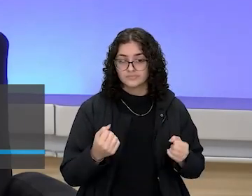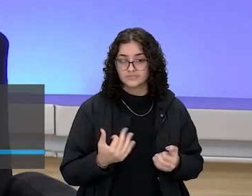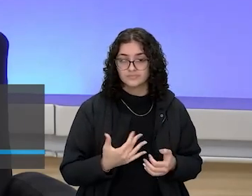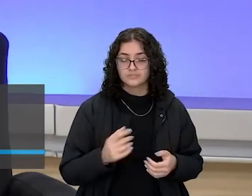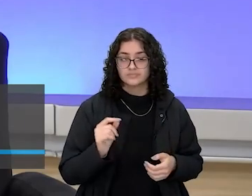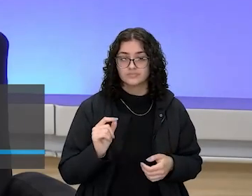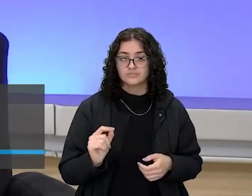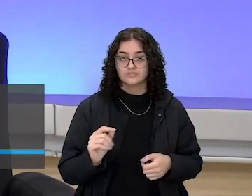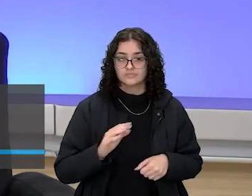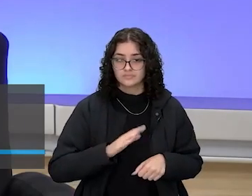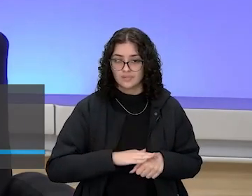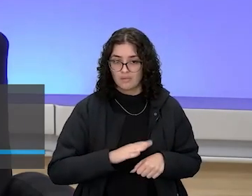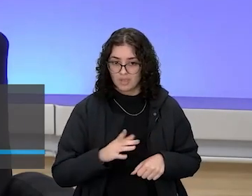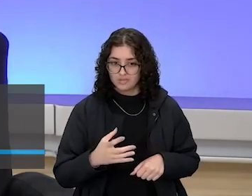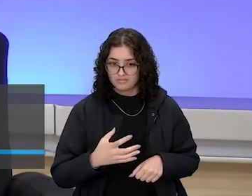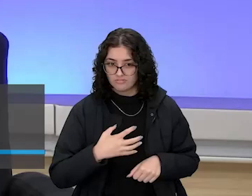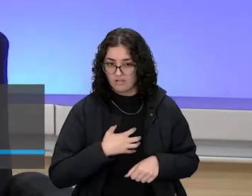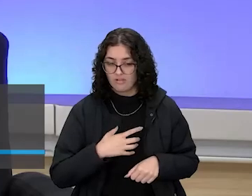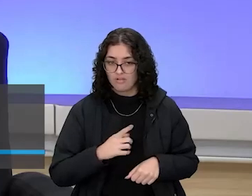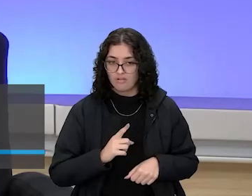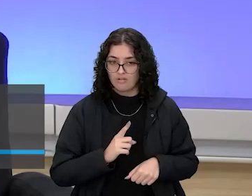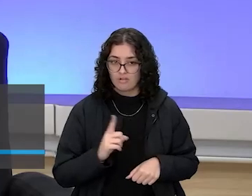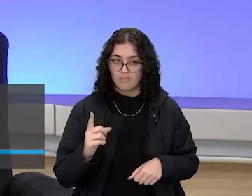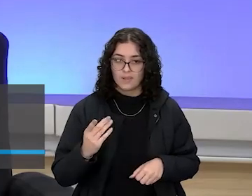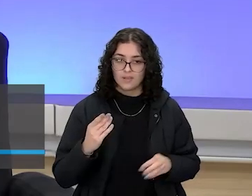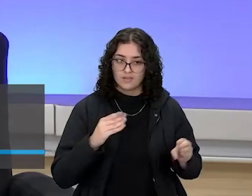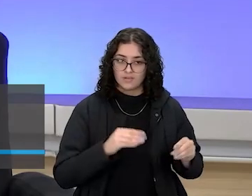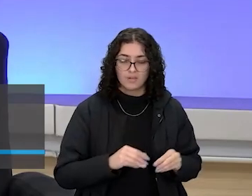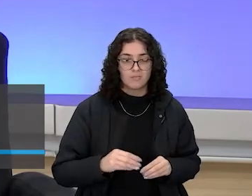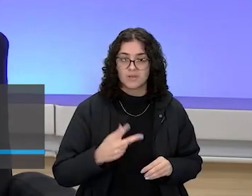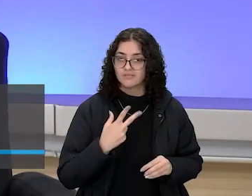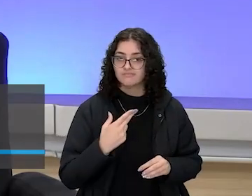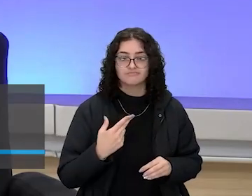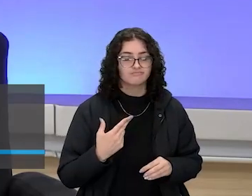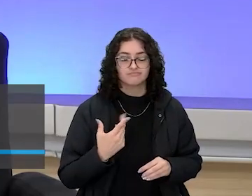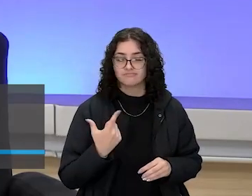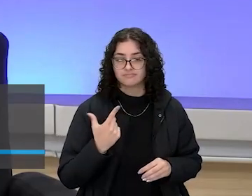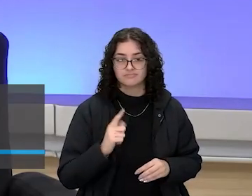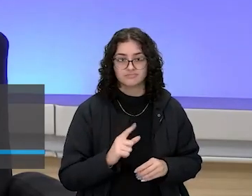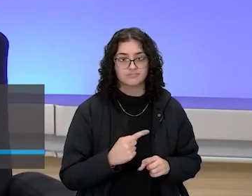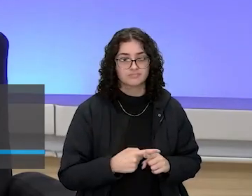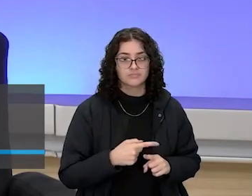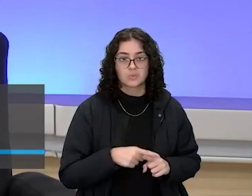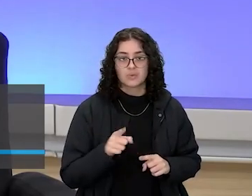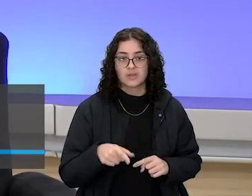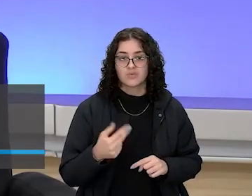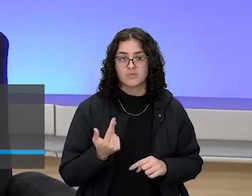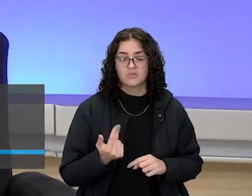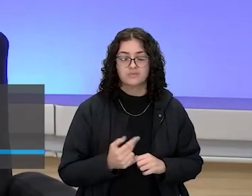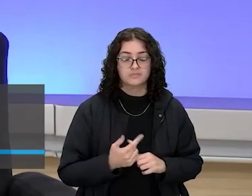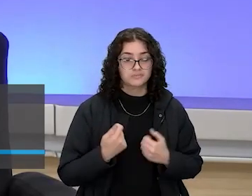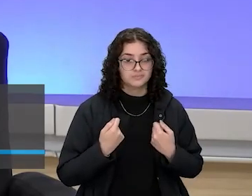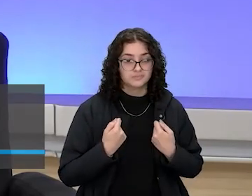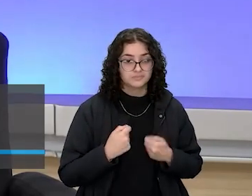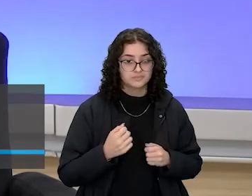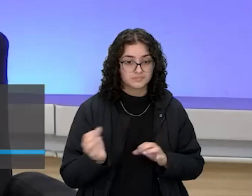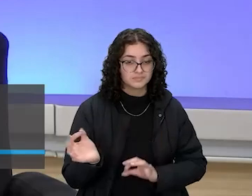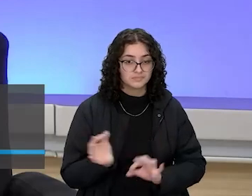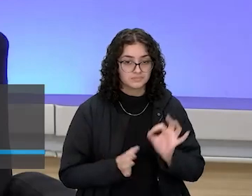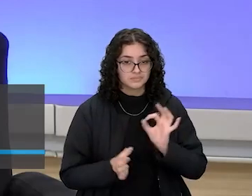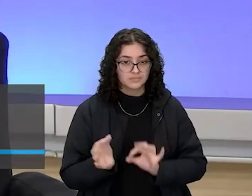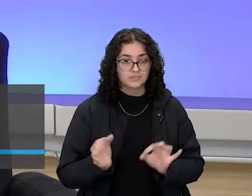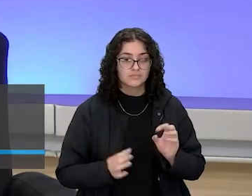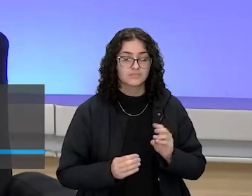seu Antônio fazer daquela forma, o solo pode não dar certo, porque não é o mesmo solo. Ele vai ter que preparar